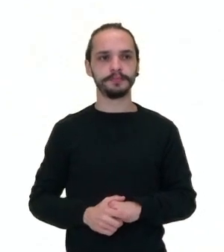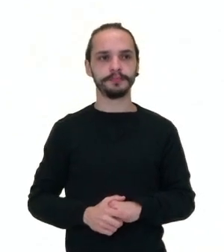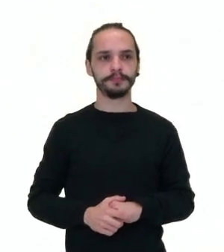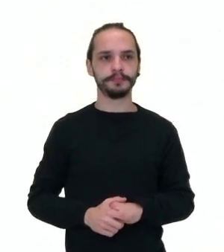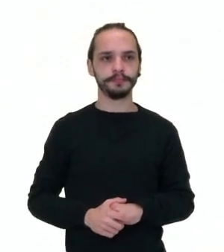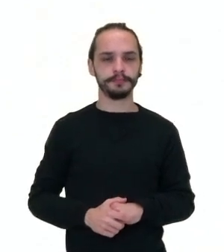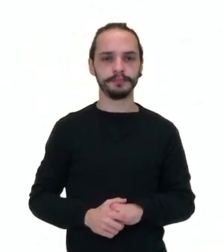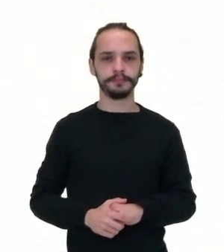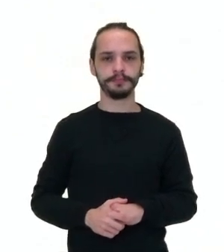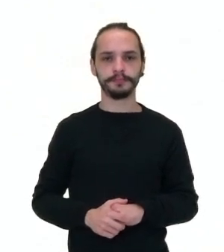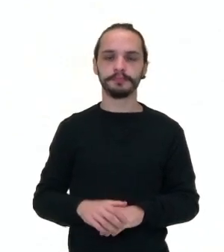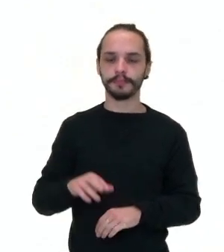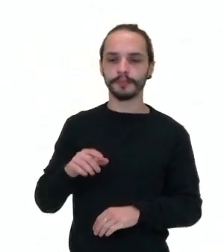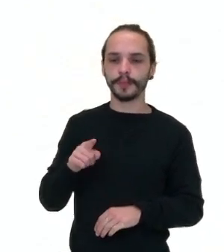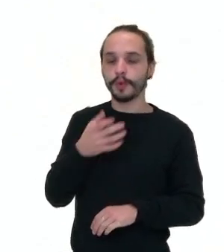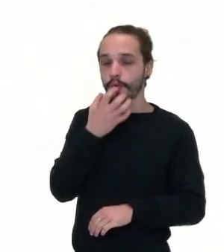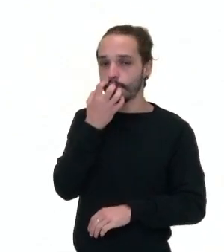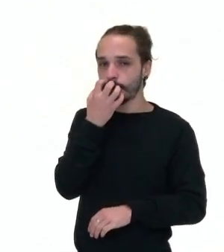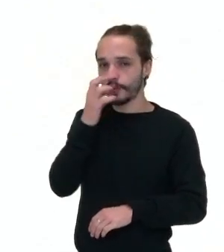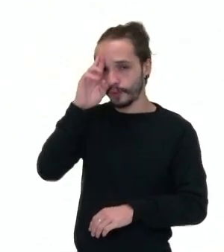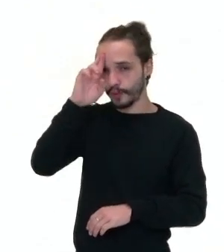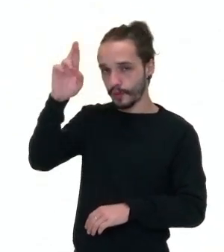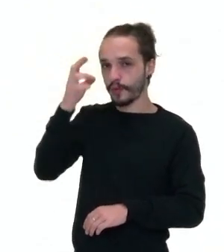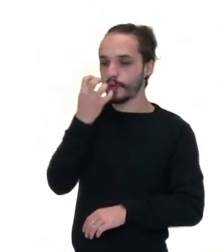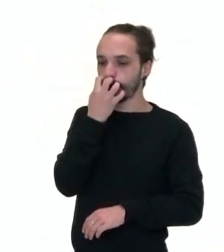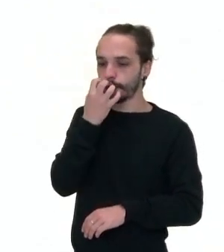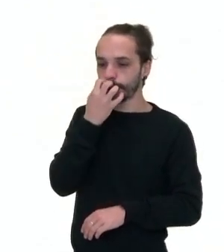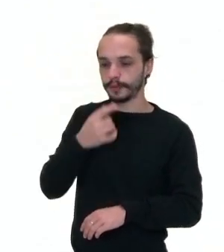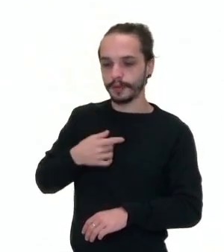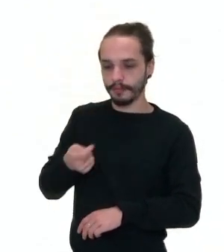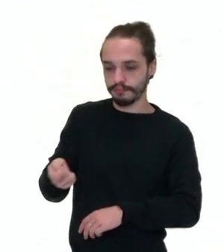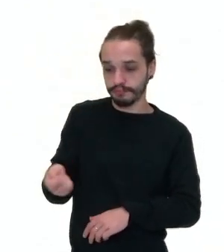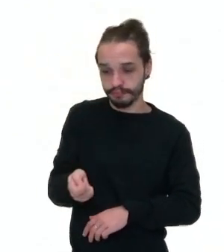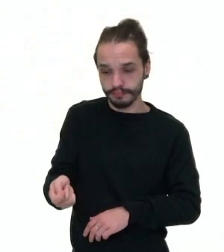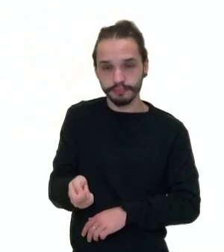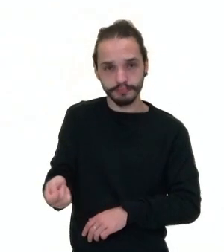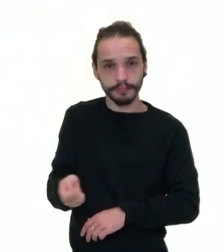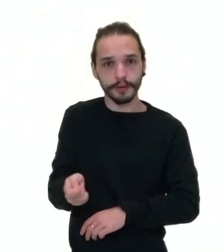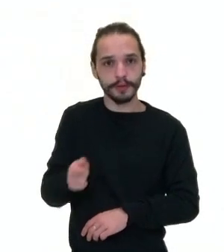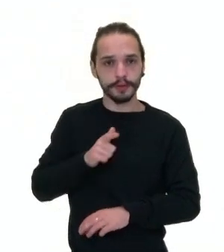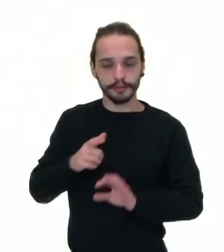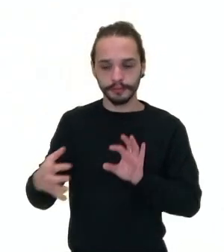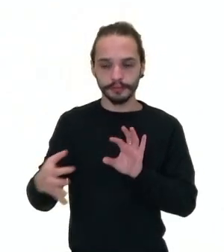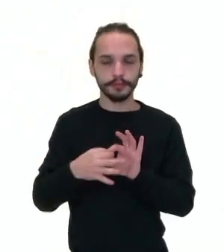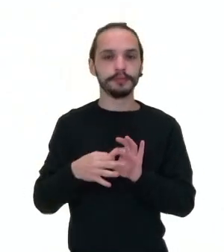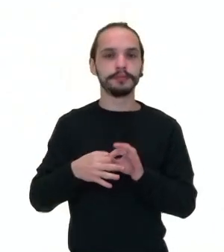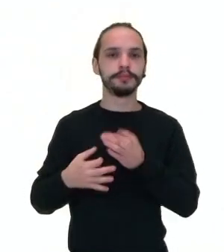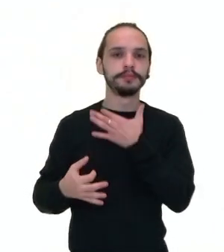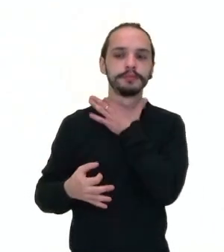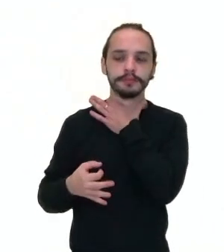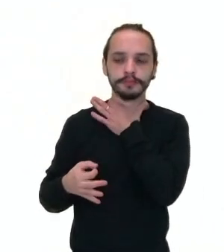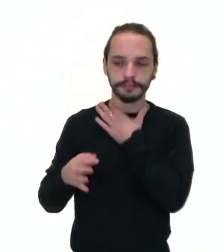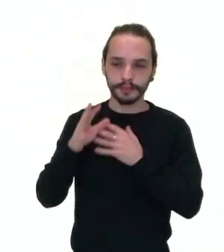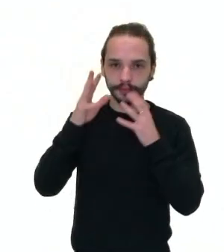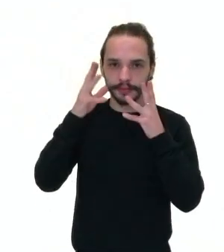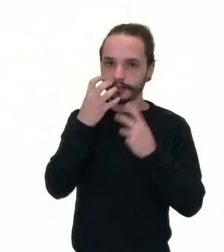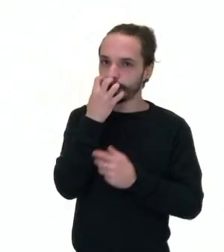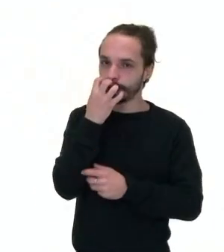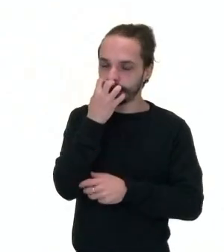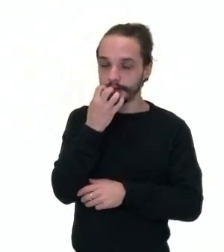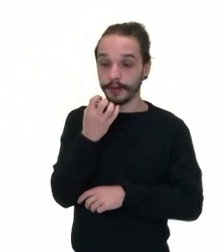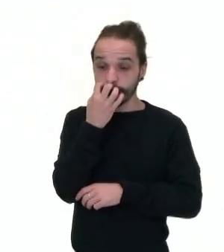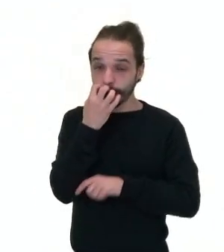de um cachorro exerce uma força sobre uma corda que está presa à coleira do seu animal. O cachorro, por